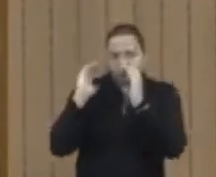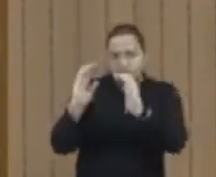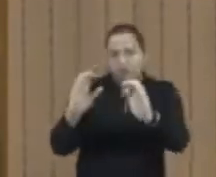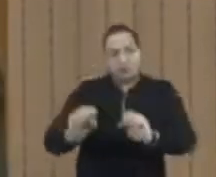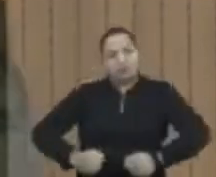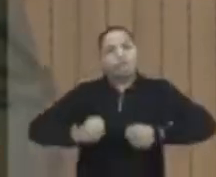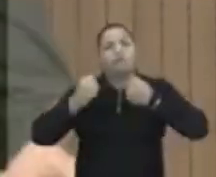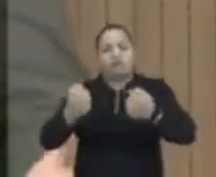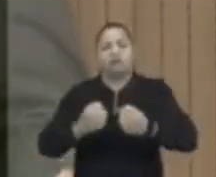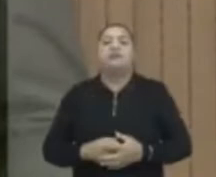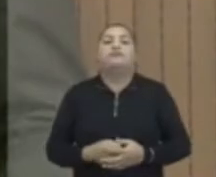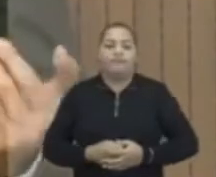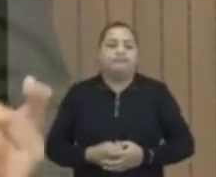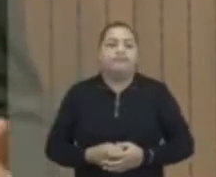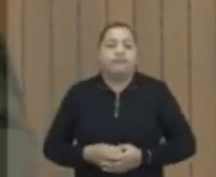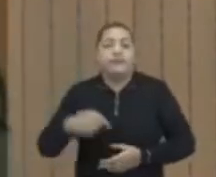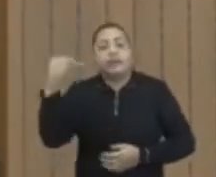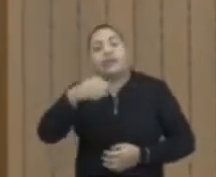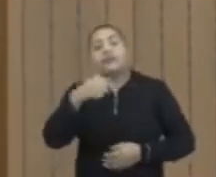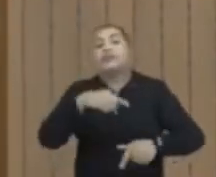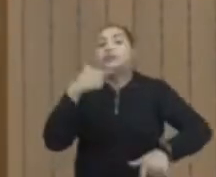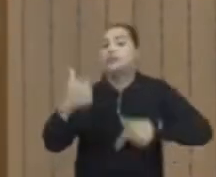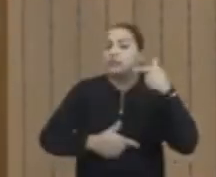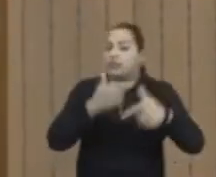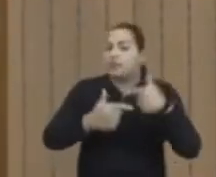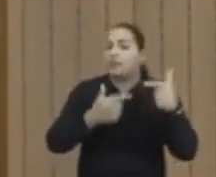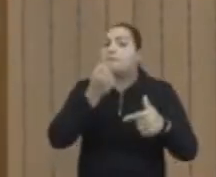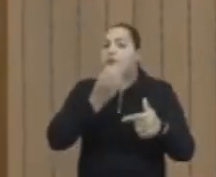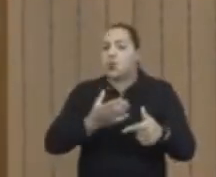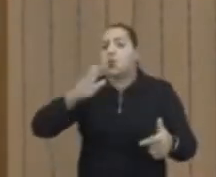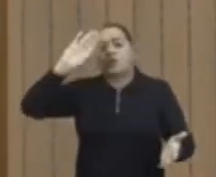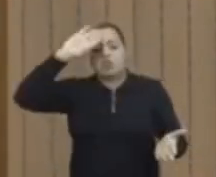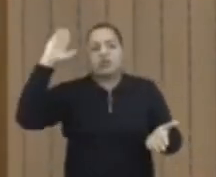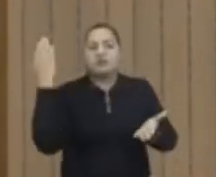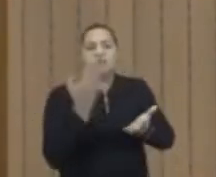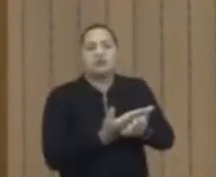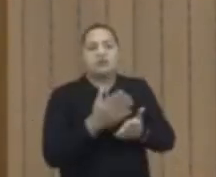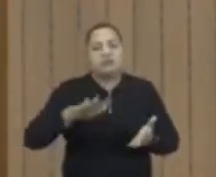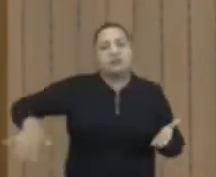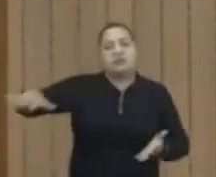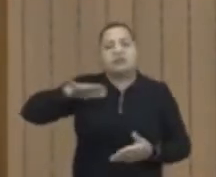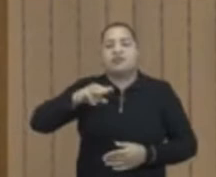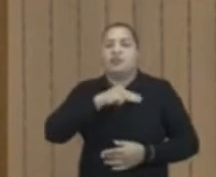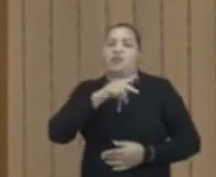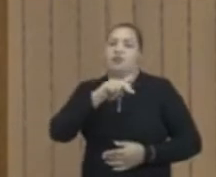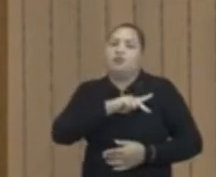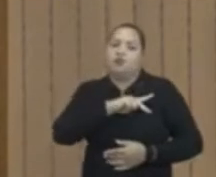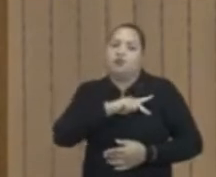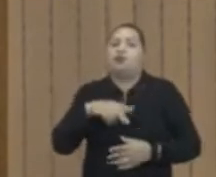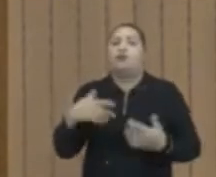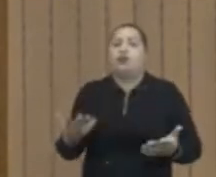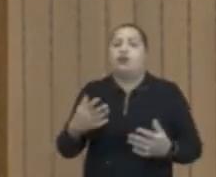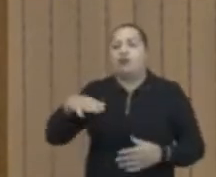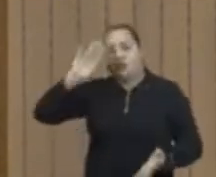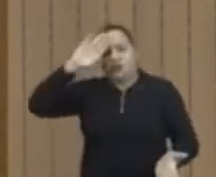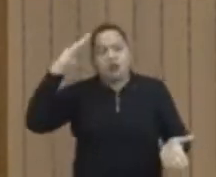Público Federal. E esse trabalho traz a credibilidade que o MPF precisa, e essa credibilidade precisa ser construída a cada dia, né? É um